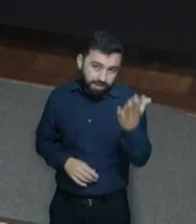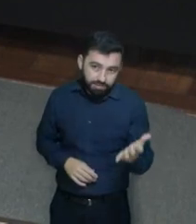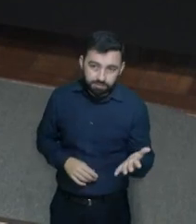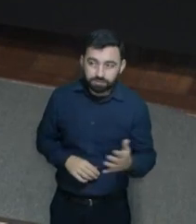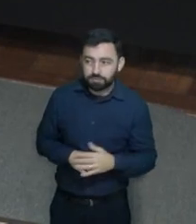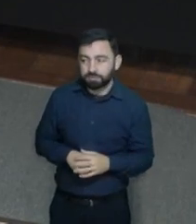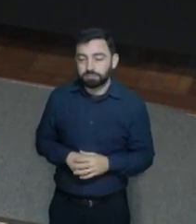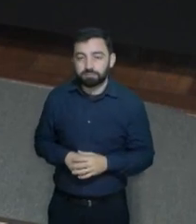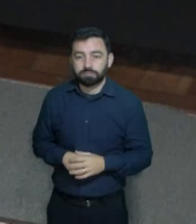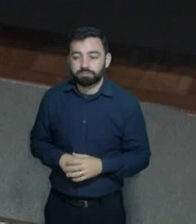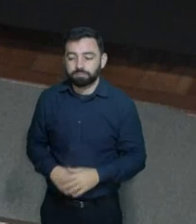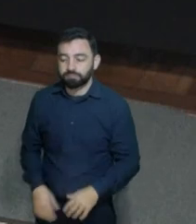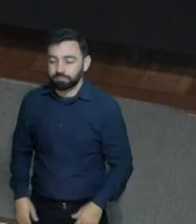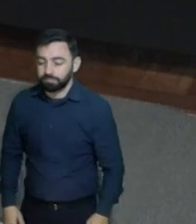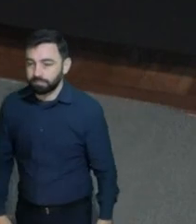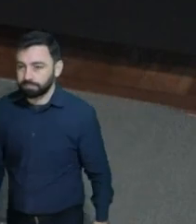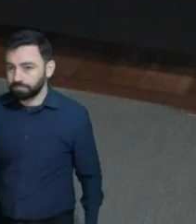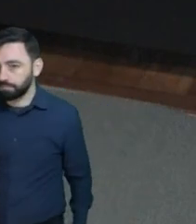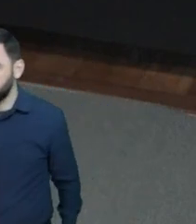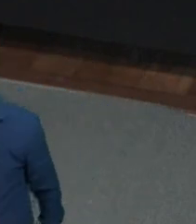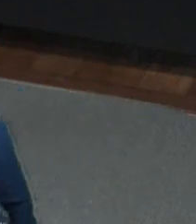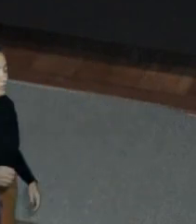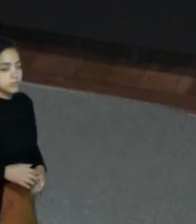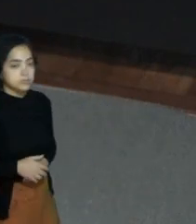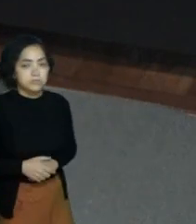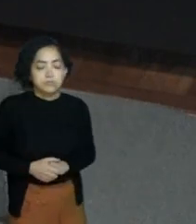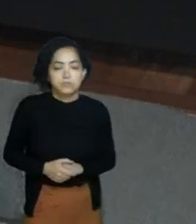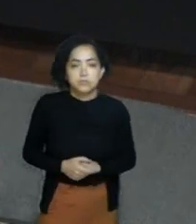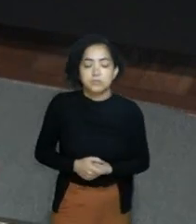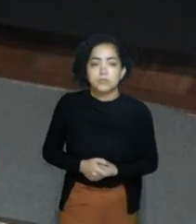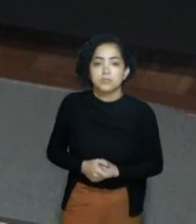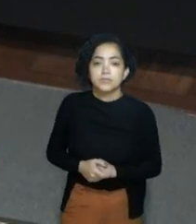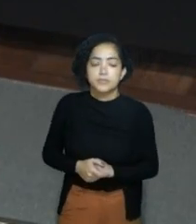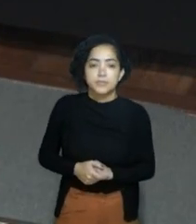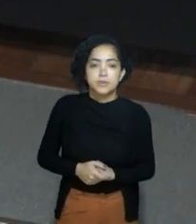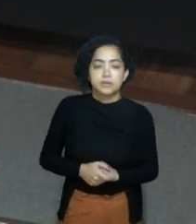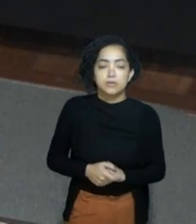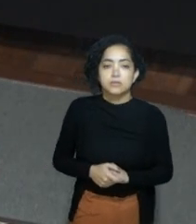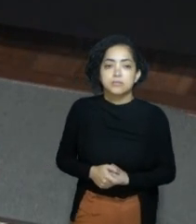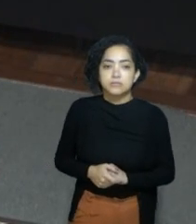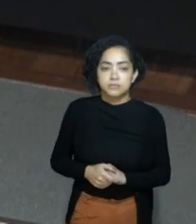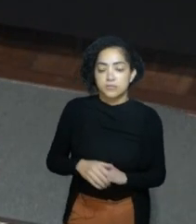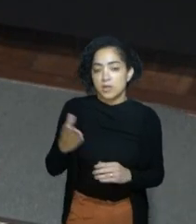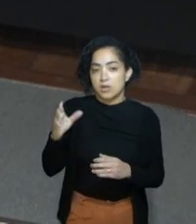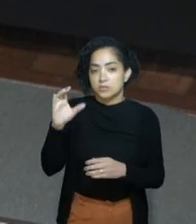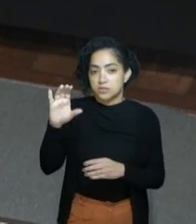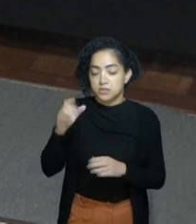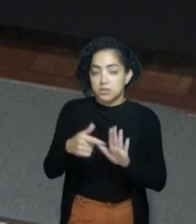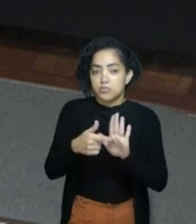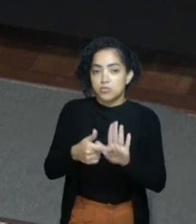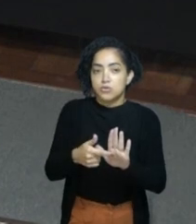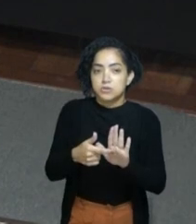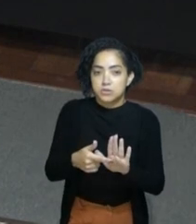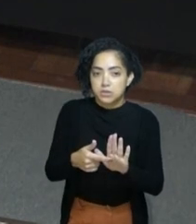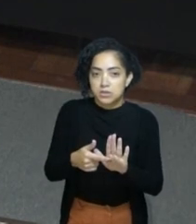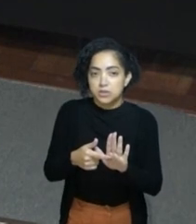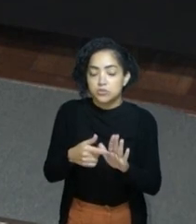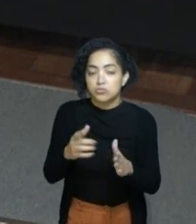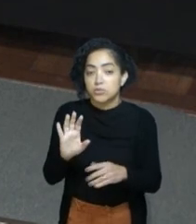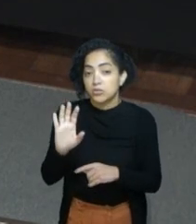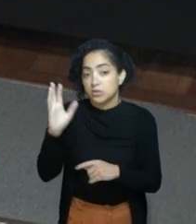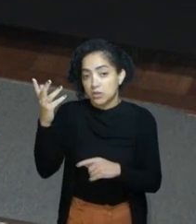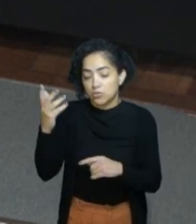e de curto prazo. Né? A ciência está aí já, há muitos anos, mostrando que isso aí